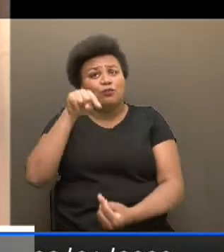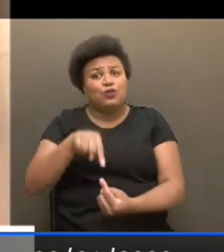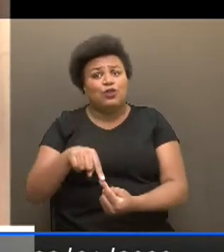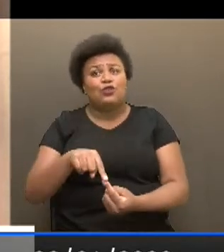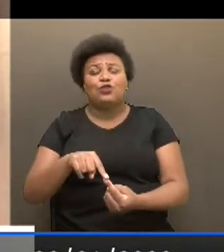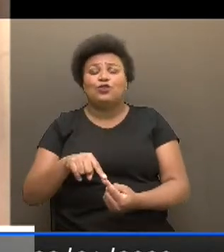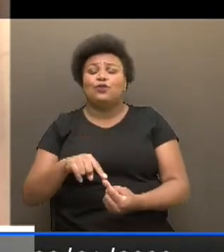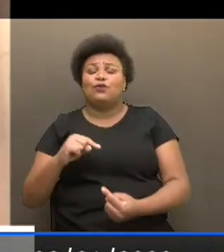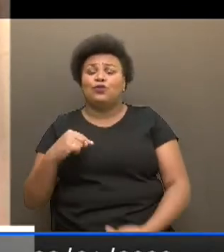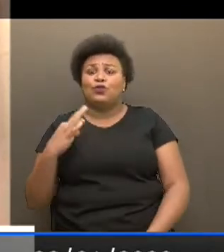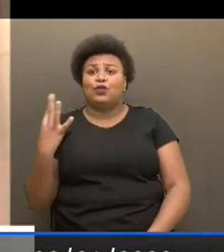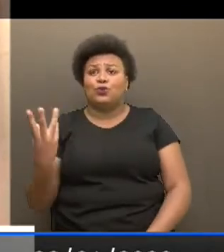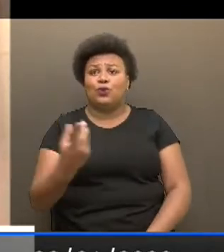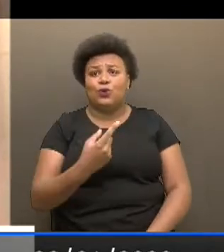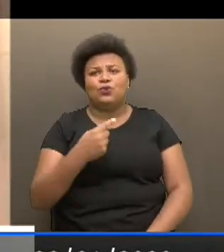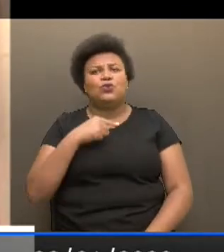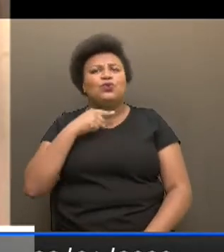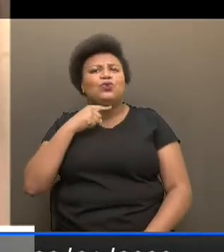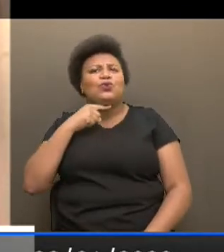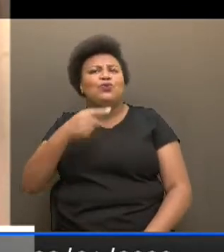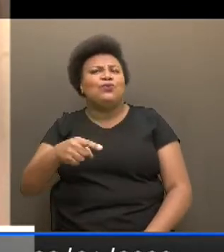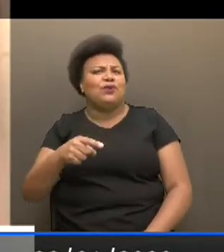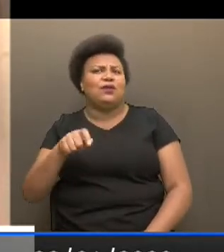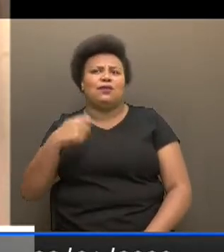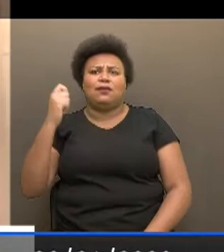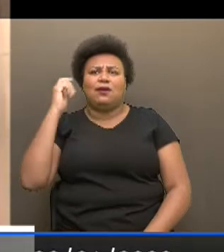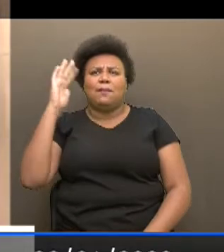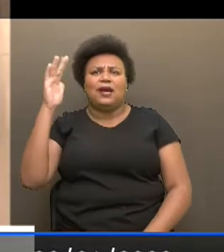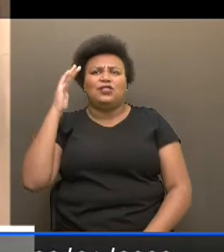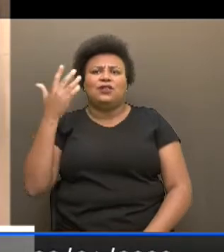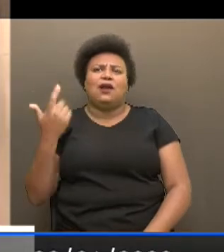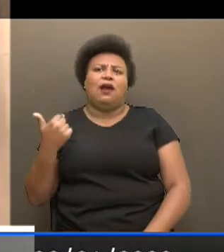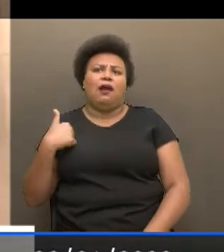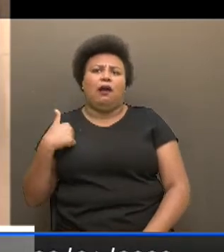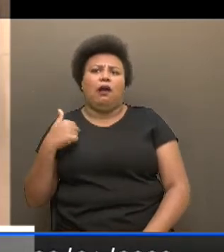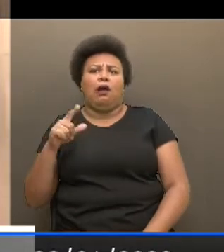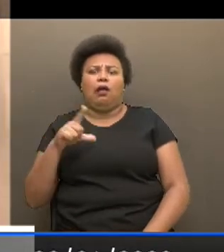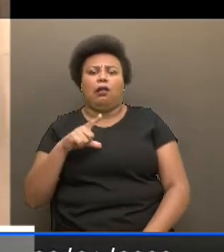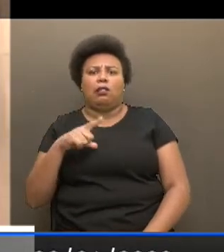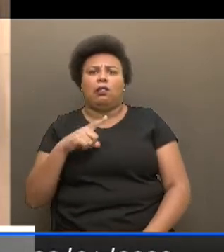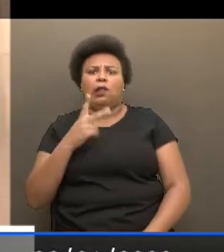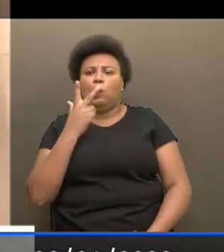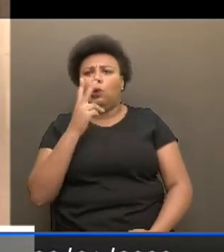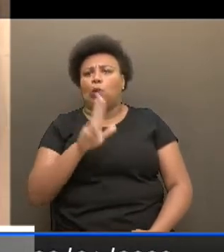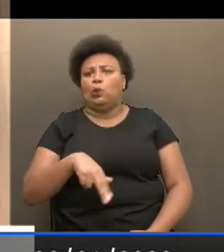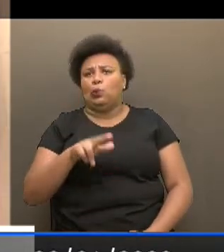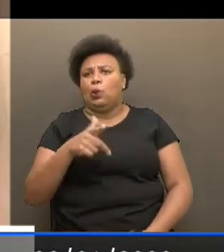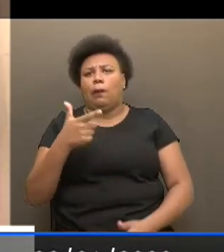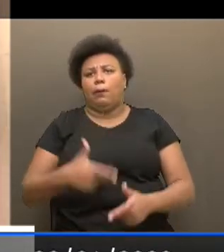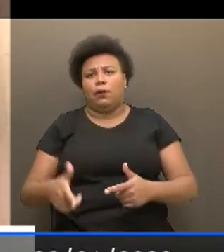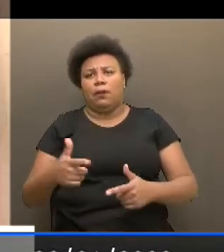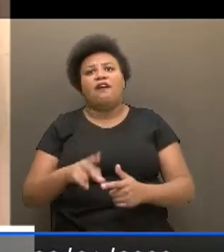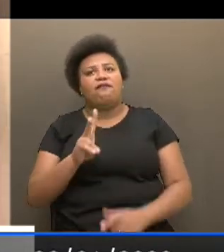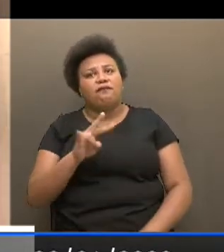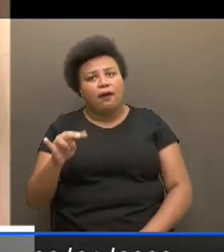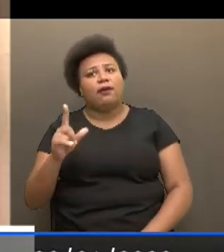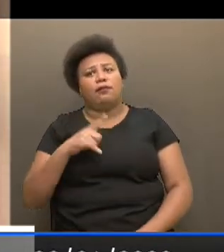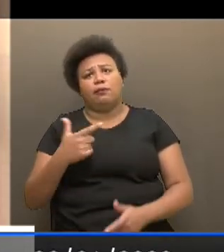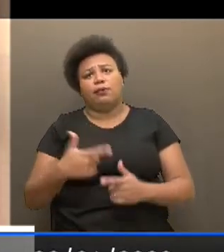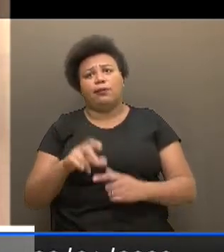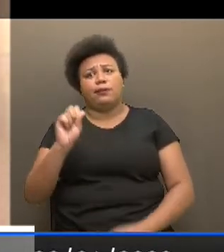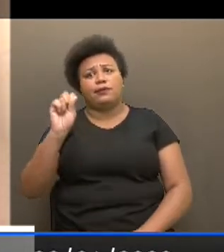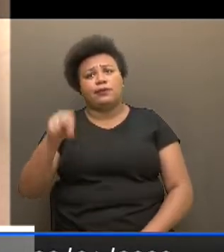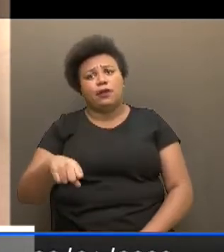todos que estão aqui. Duvido que alguém esteja imaginando assim, bom, estão numa redoma, não vai ter nunca problema. Vai ter problema.